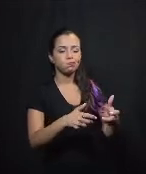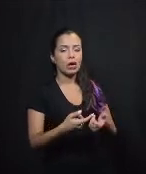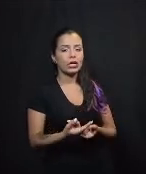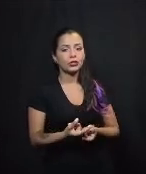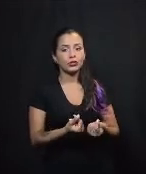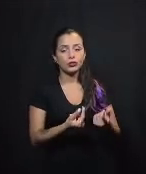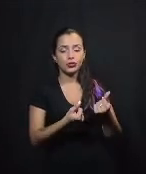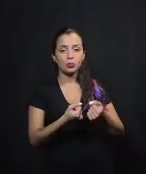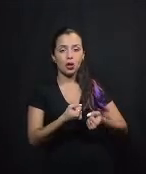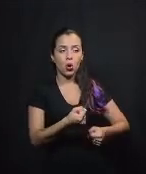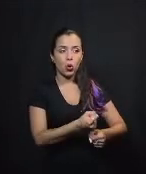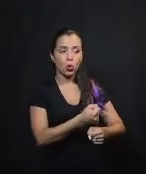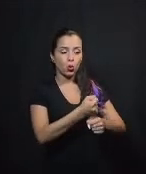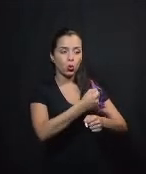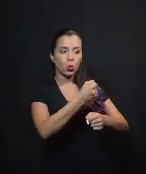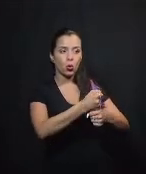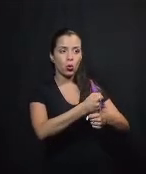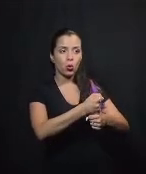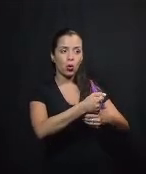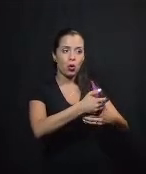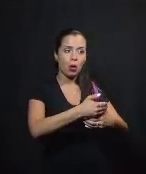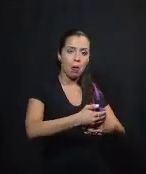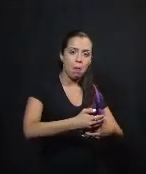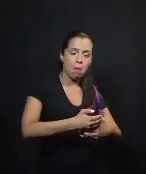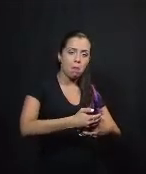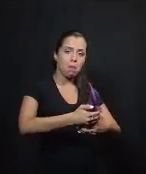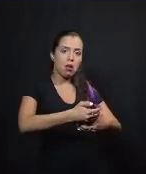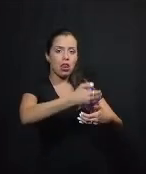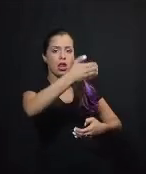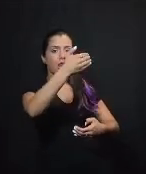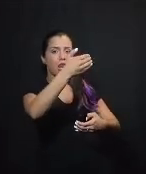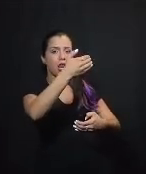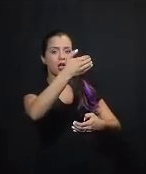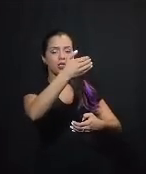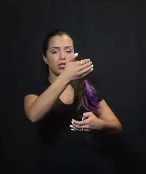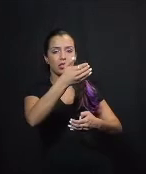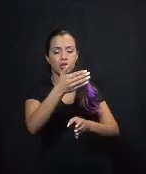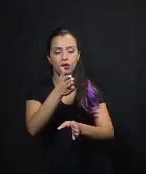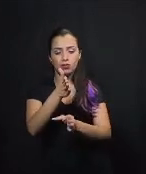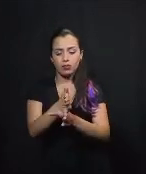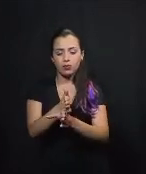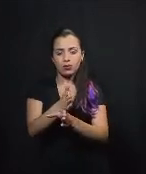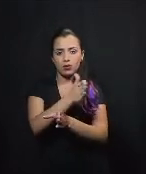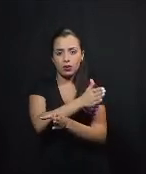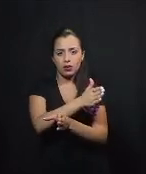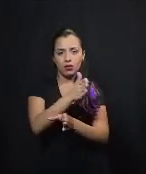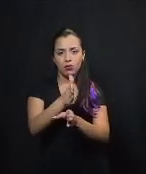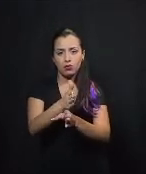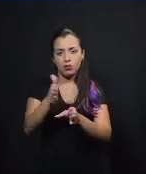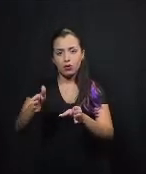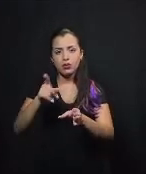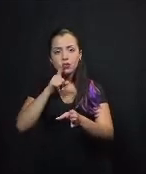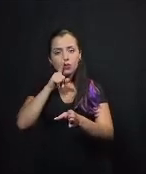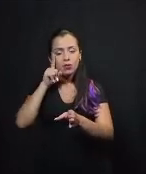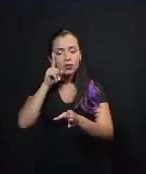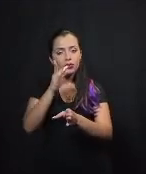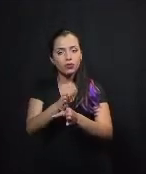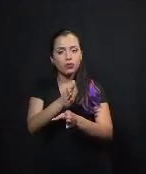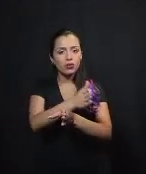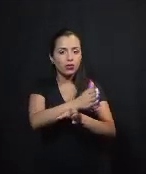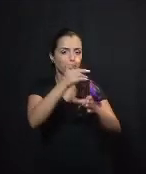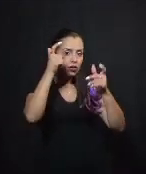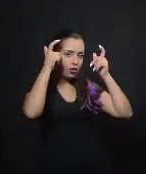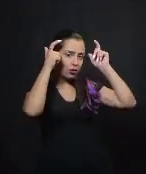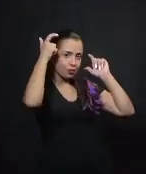o famoso muro que ia ser feito na fronteira México-Estados Unidos. Nós temos uma outra